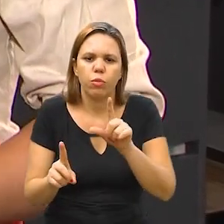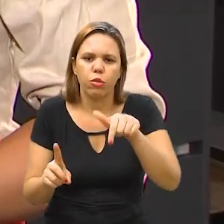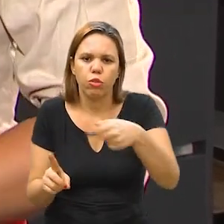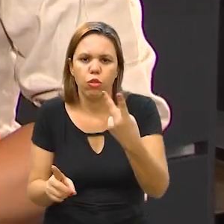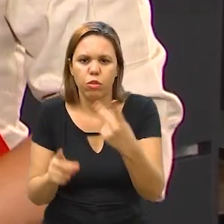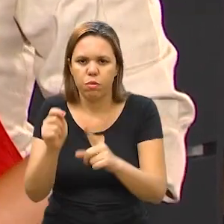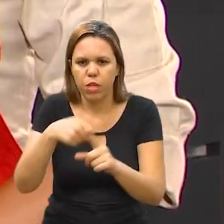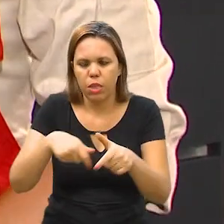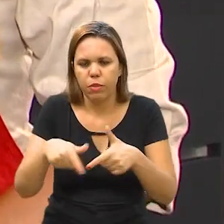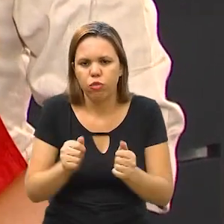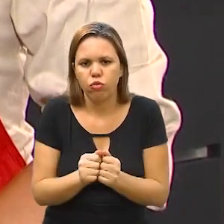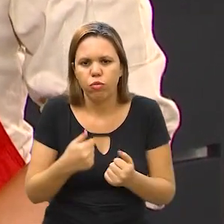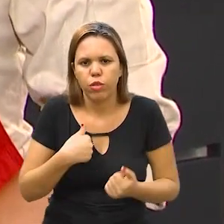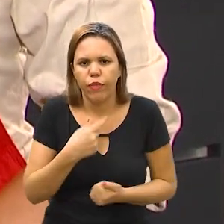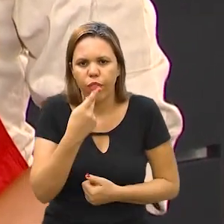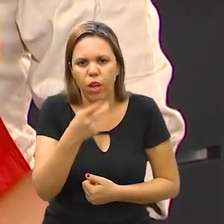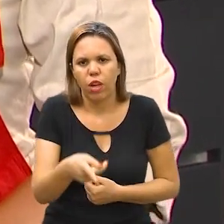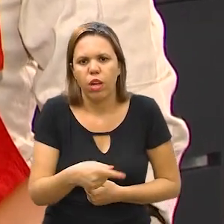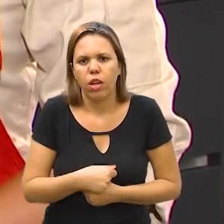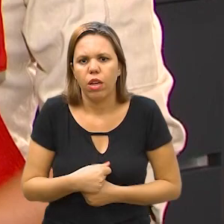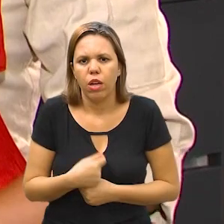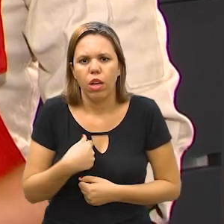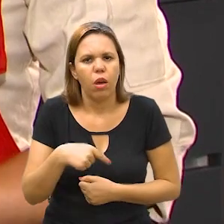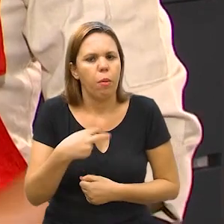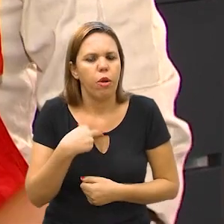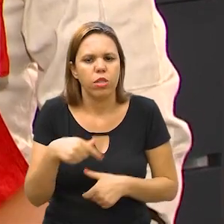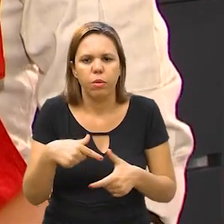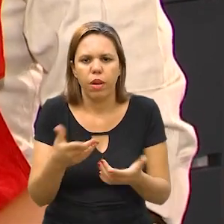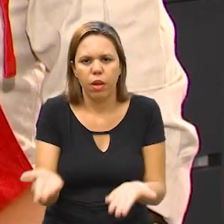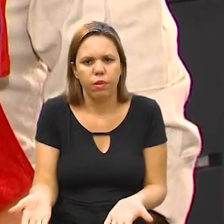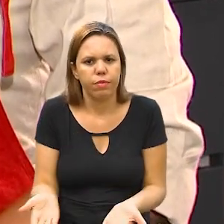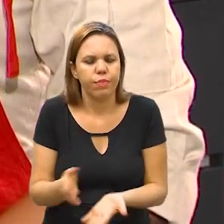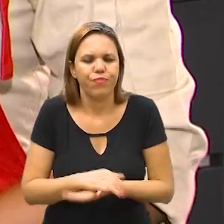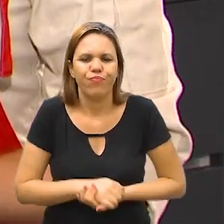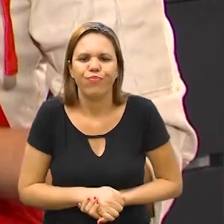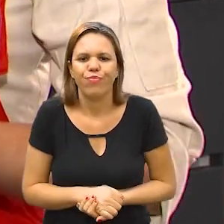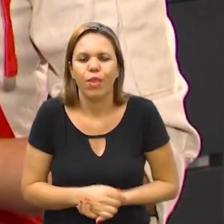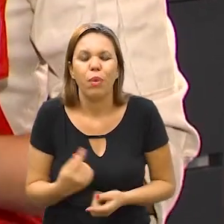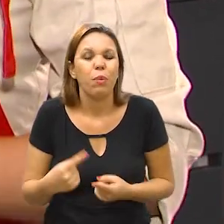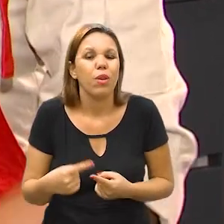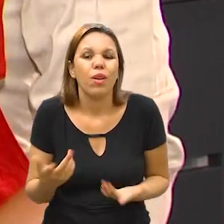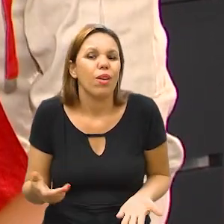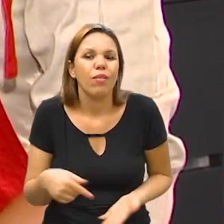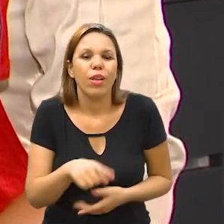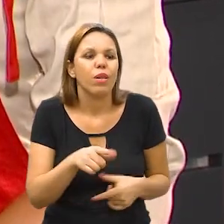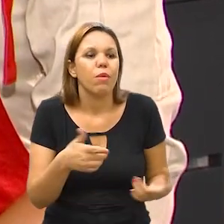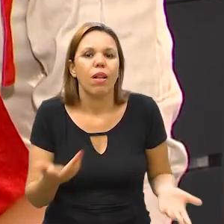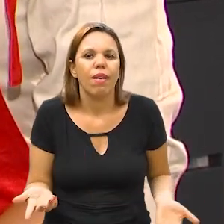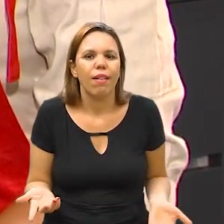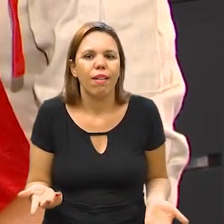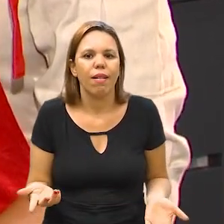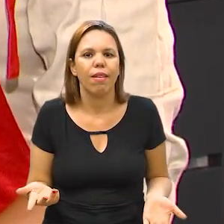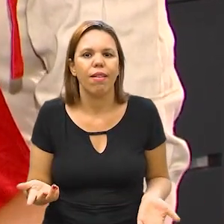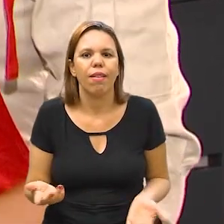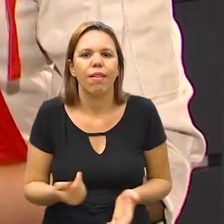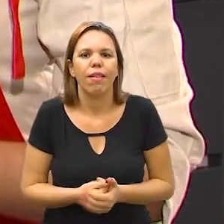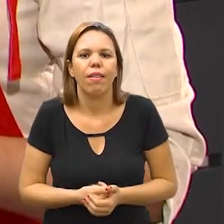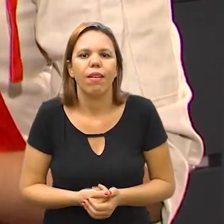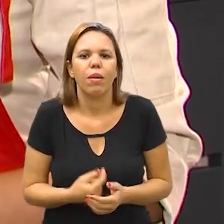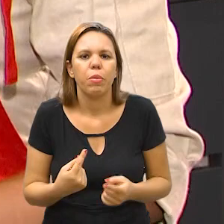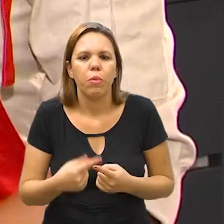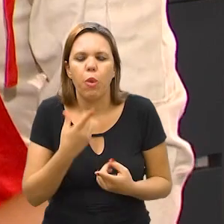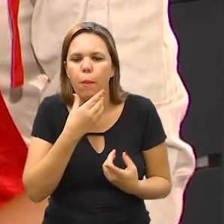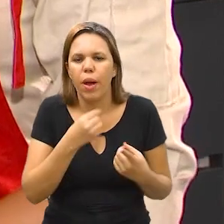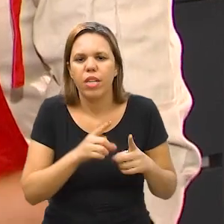2 meses que ela estava trabalhando comigo, ela chegou pra mim e falou assim, eu não posso mais trabalhar. Eu falei, mas por que você não vai mais trabalhar, nega? Ela, porque